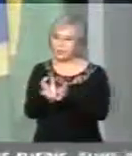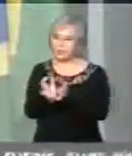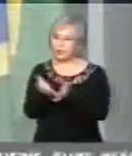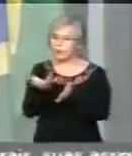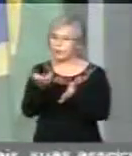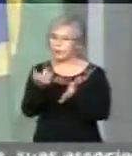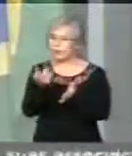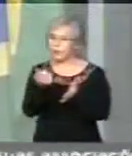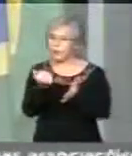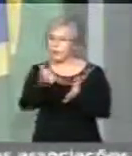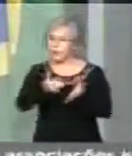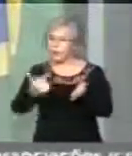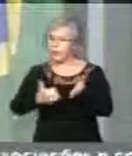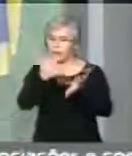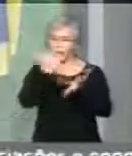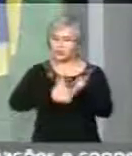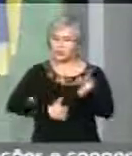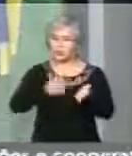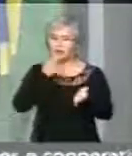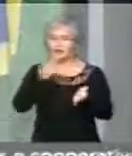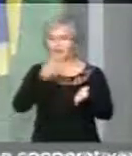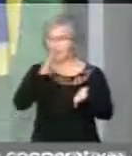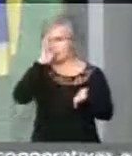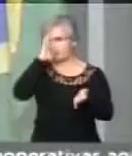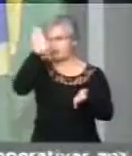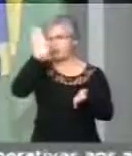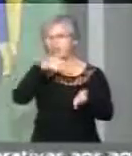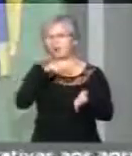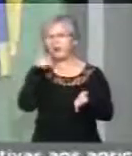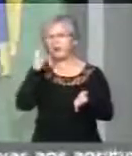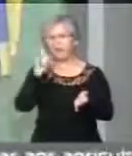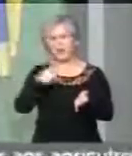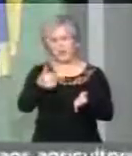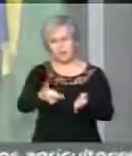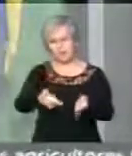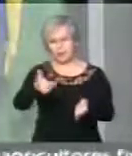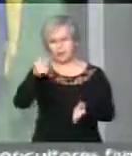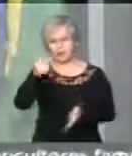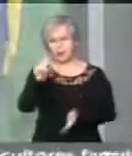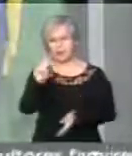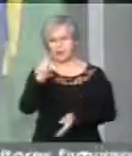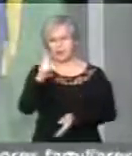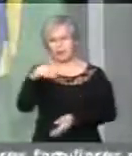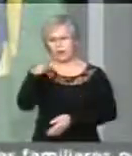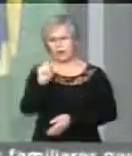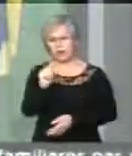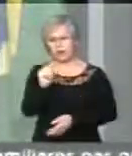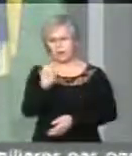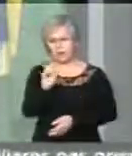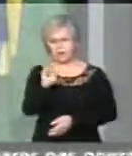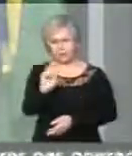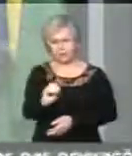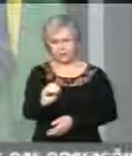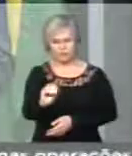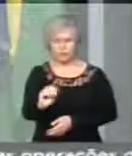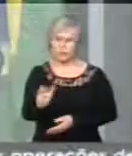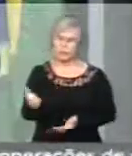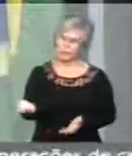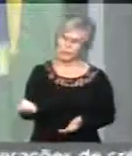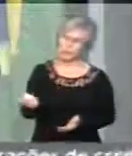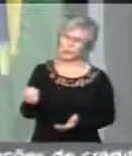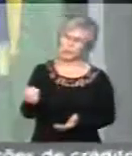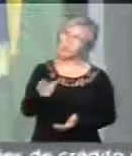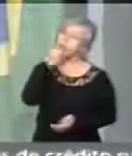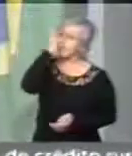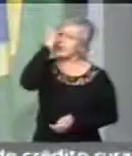alegam que a razão principal é a arma de fogo. Ora, eu lembro mais uma vez que quem mata é quem aperta